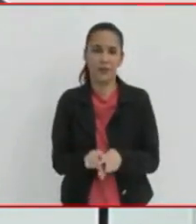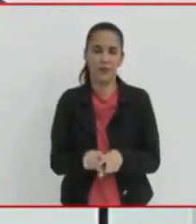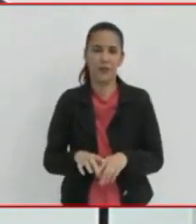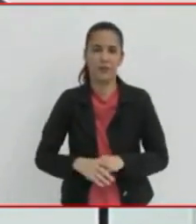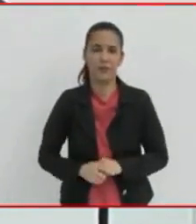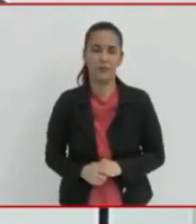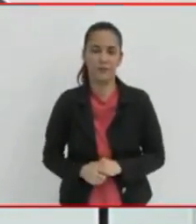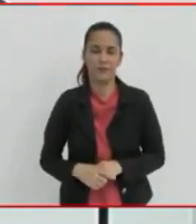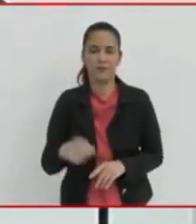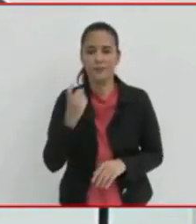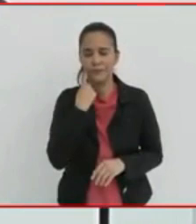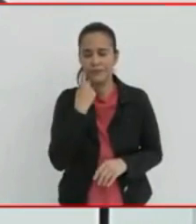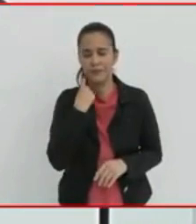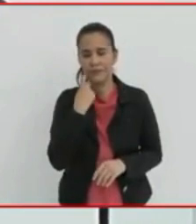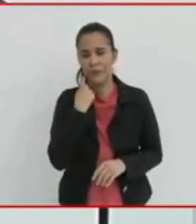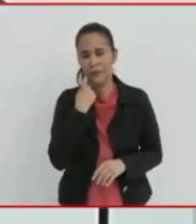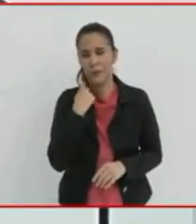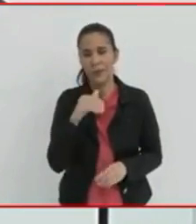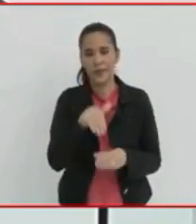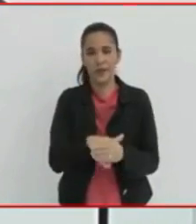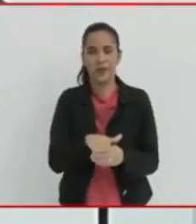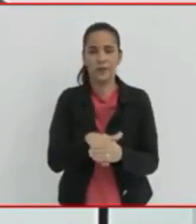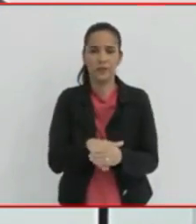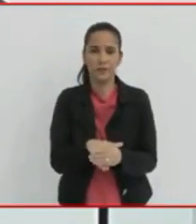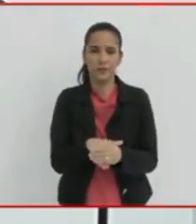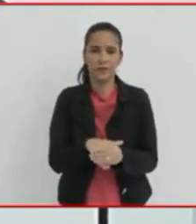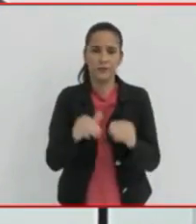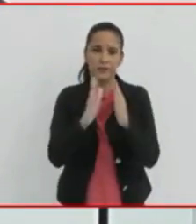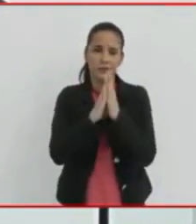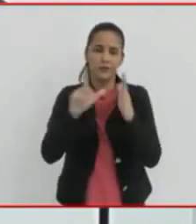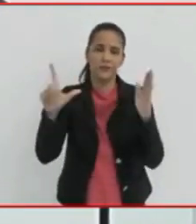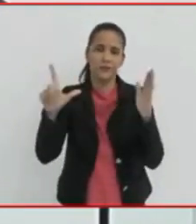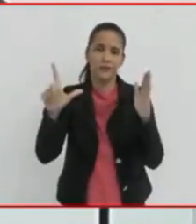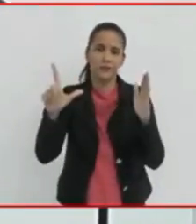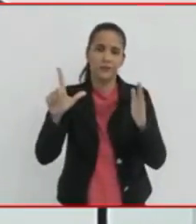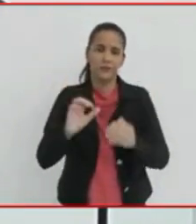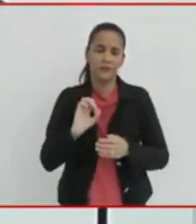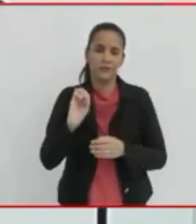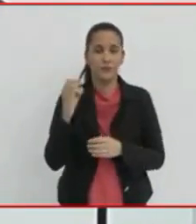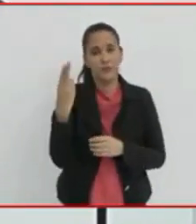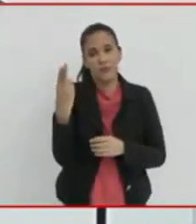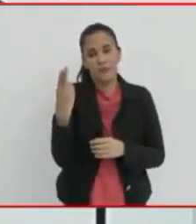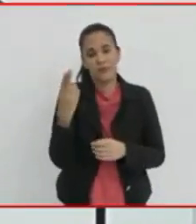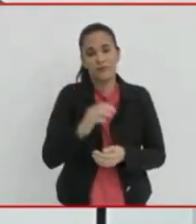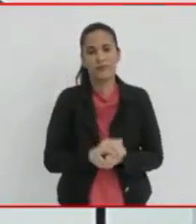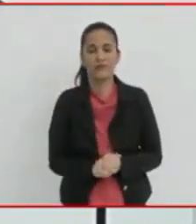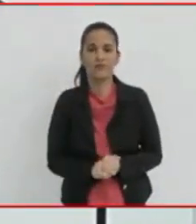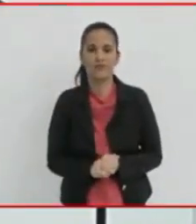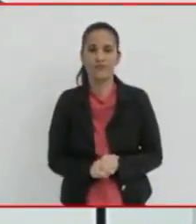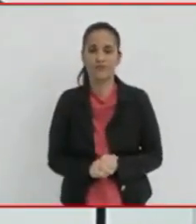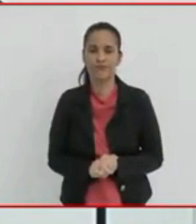próxima sexta-feira será votado em plenário se essa lei será ou não respeitada